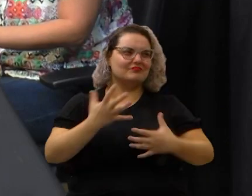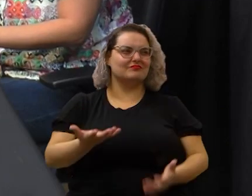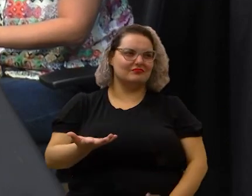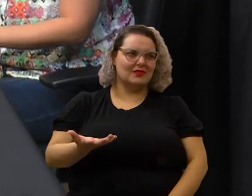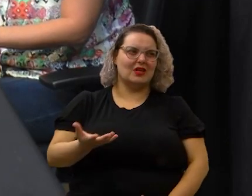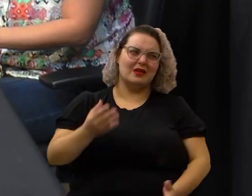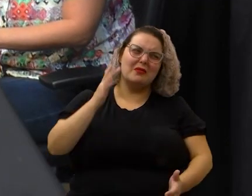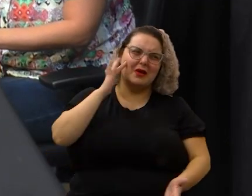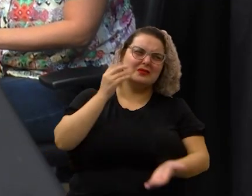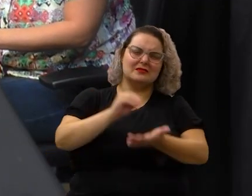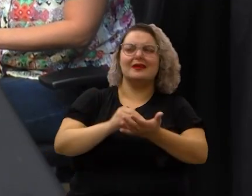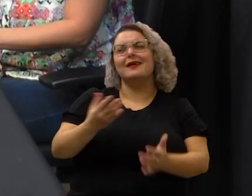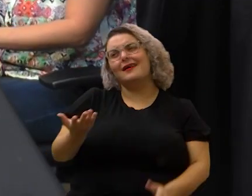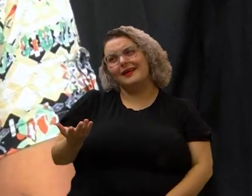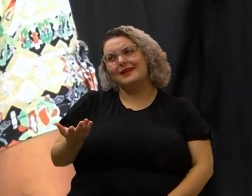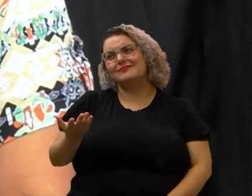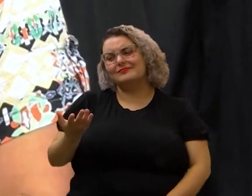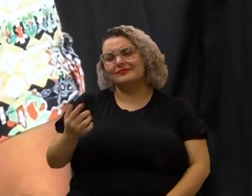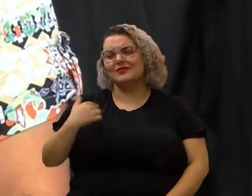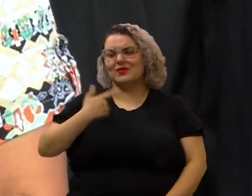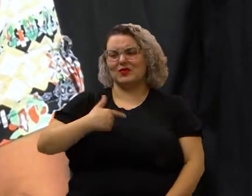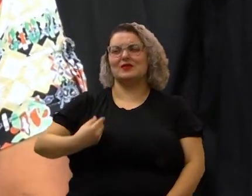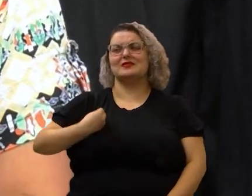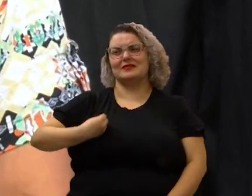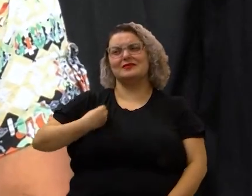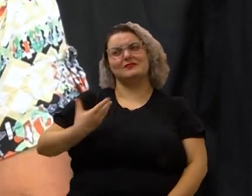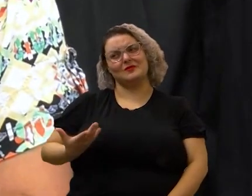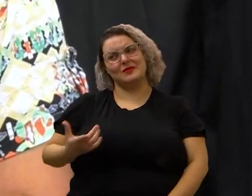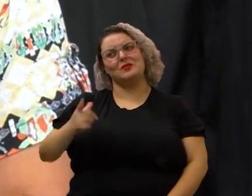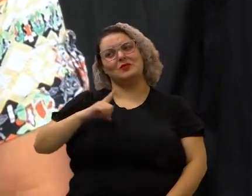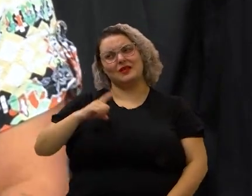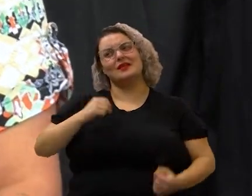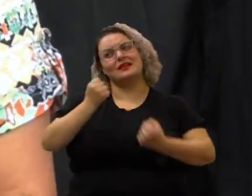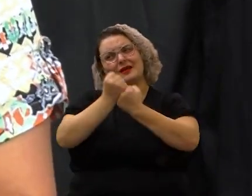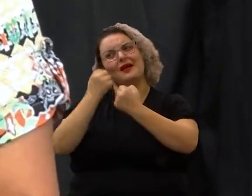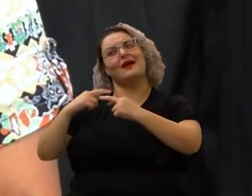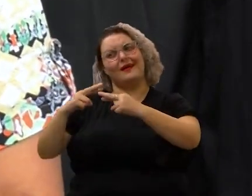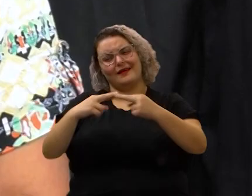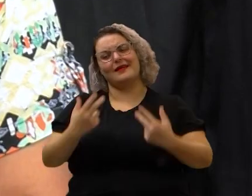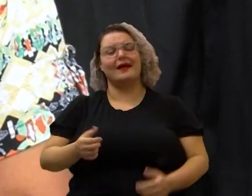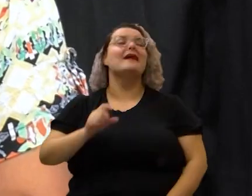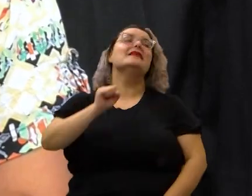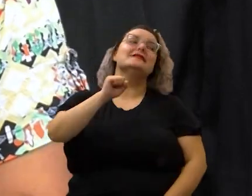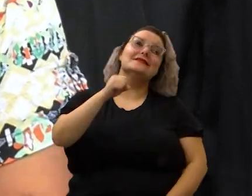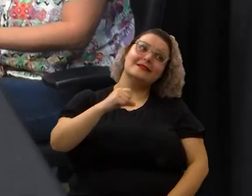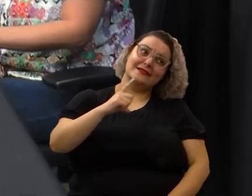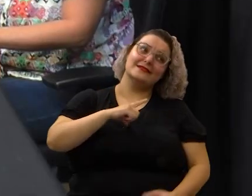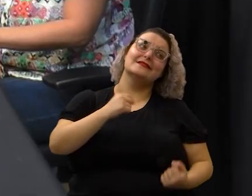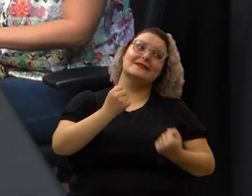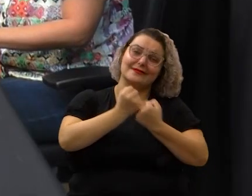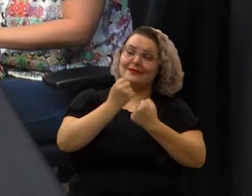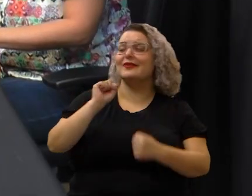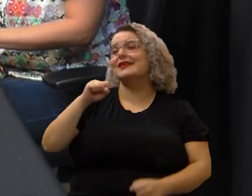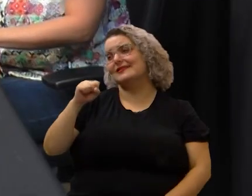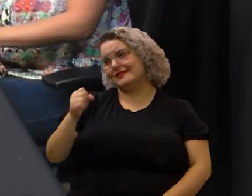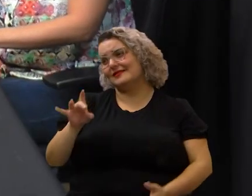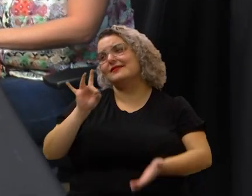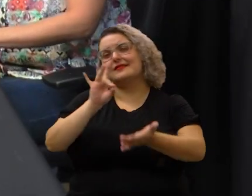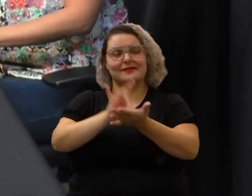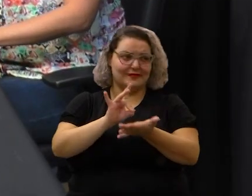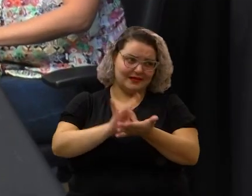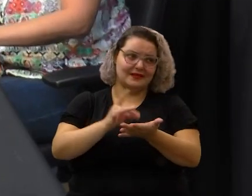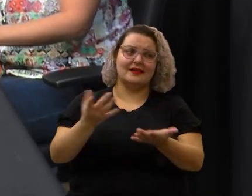pouquinho disso. Mas no limite também as mulheres, a gente só sobrevive porque a gente tem as outras, né? Também tem. Tem os apoios, tem